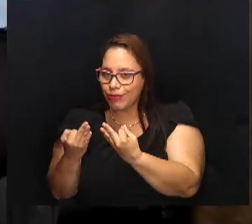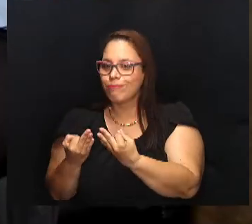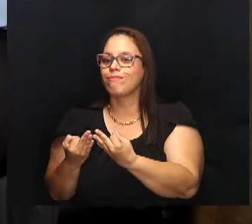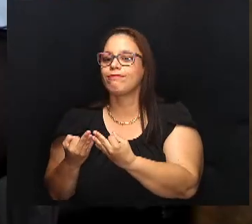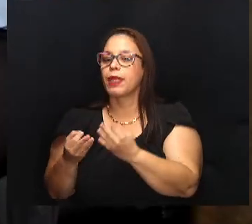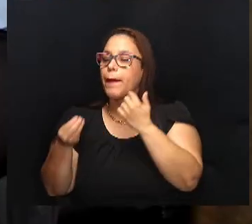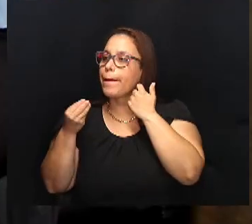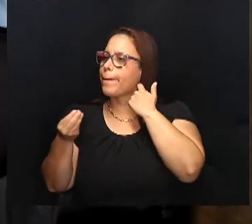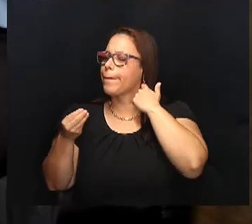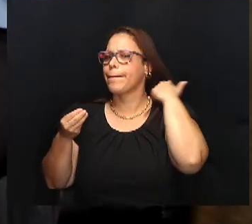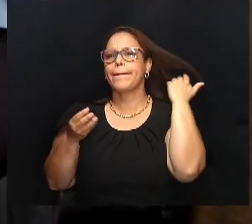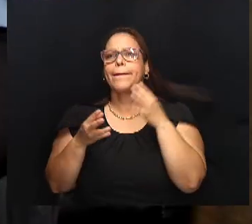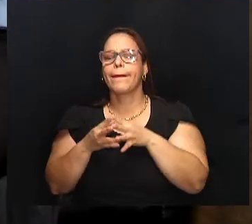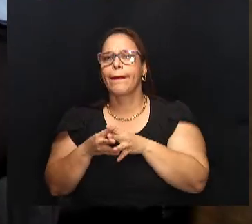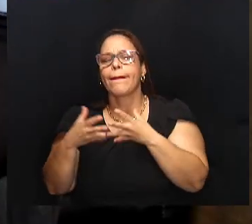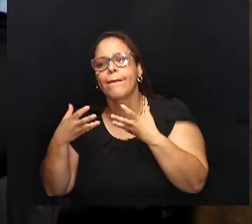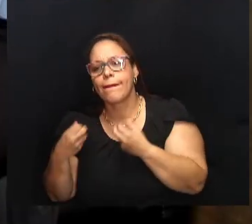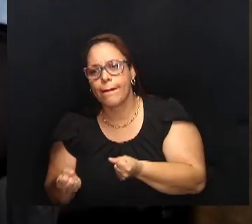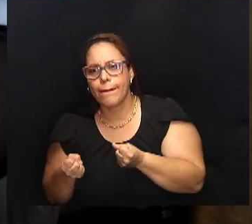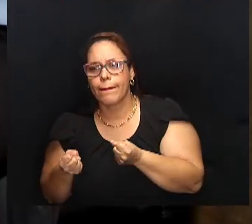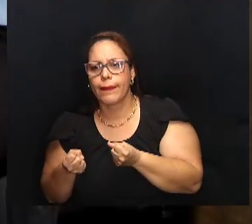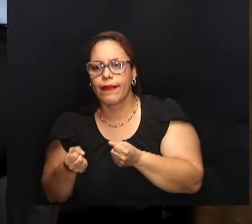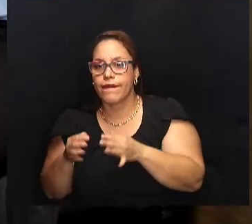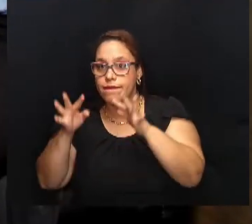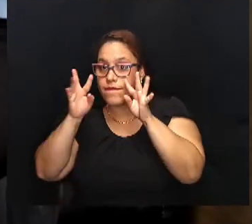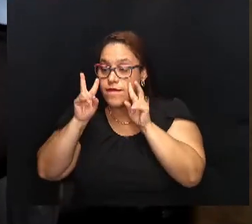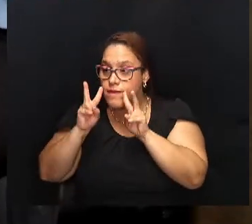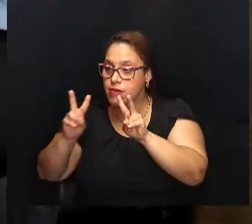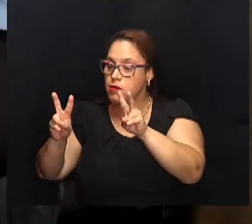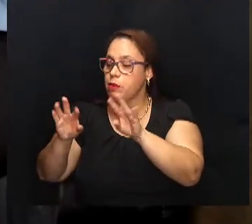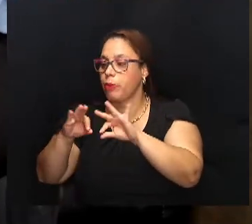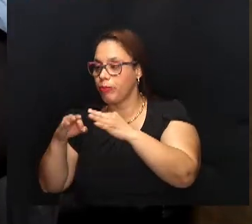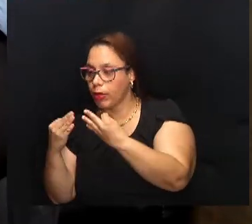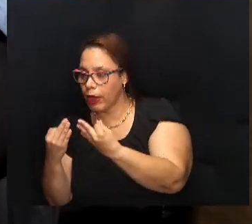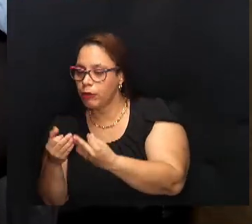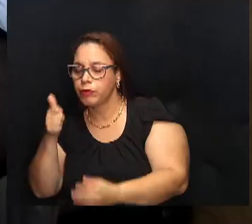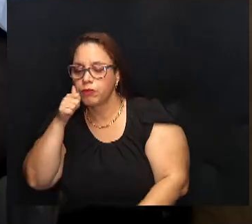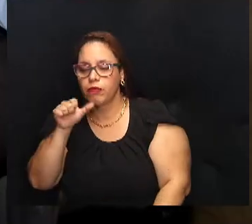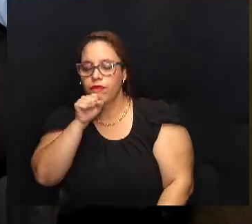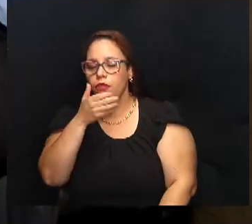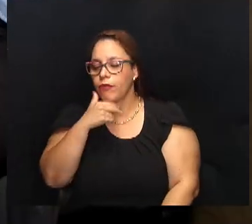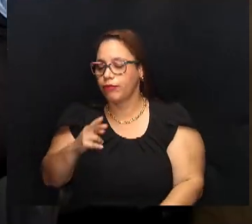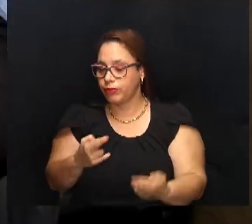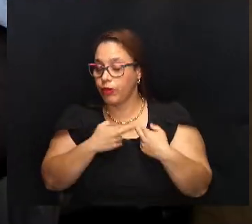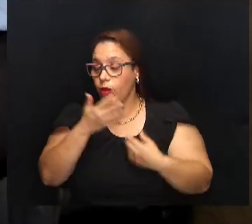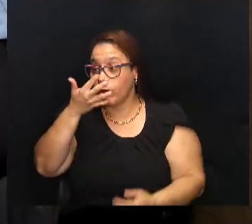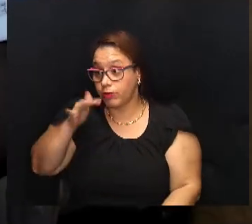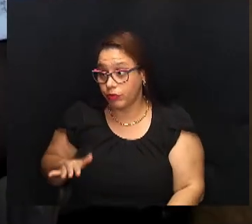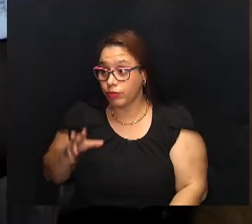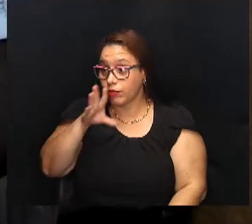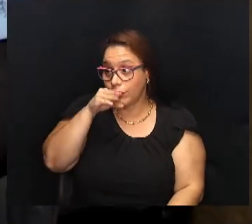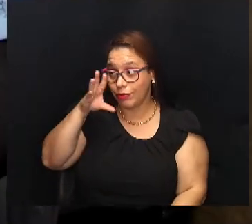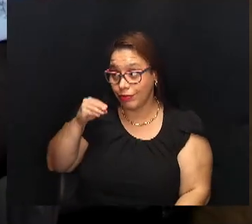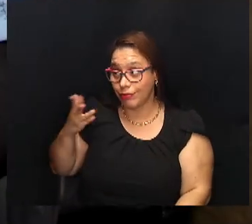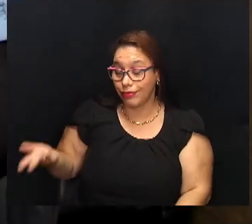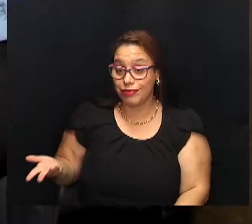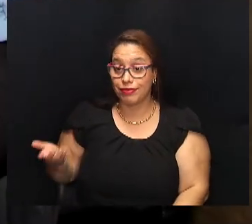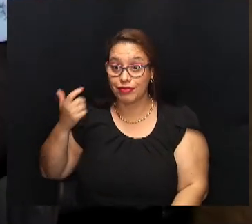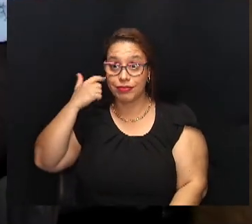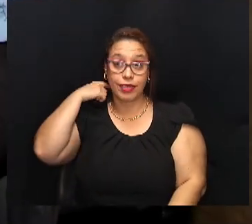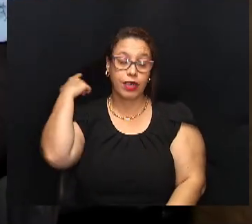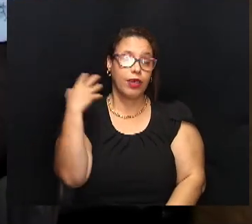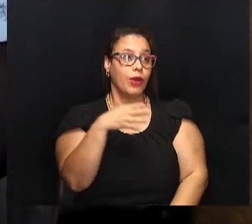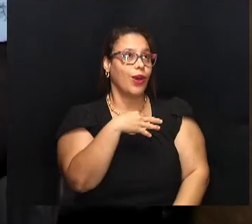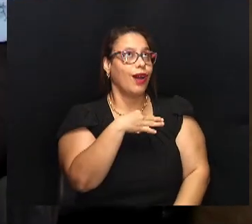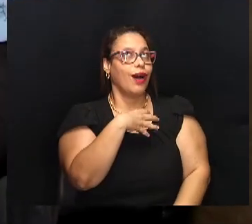que você recebe, né, o depoimento dos familiares, dos pais e responsáveis das crianças e adolescentes? Eu fico